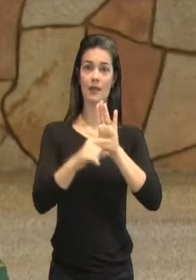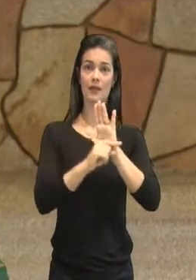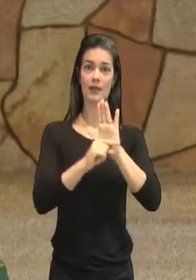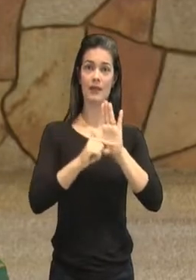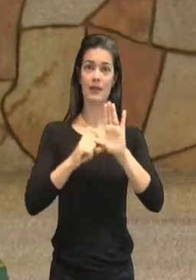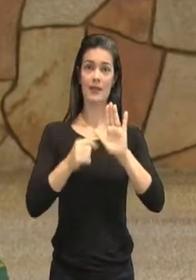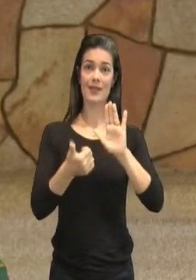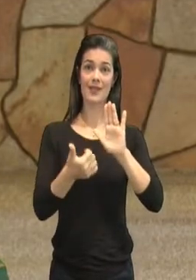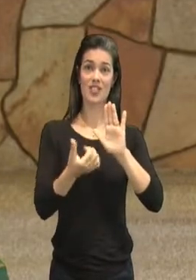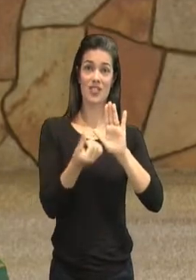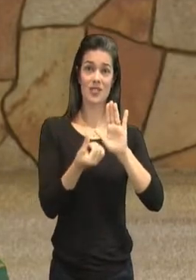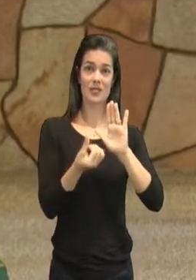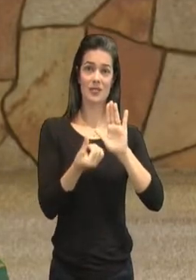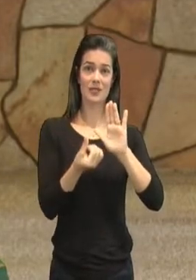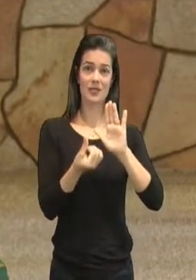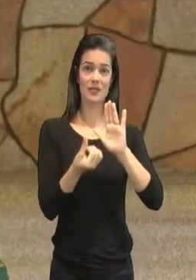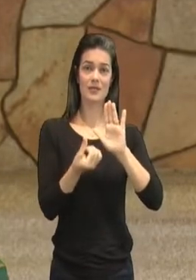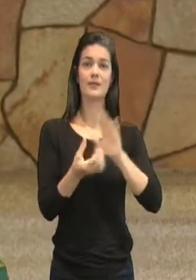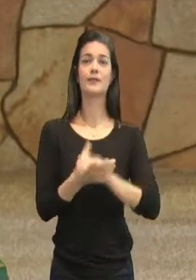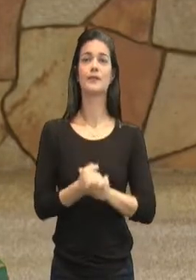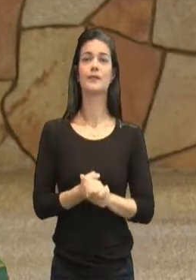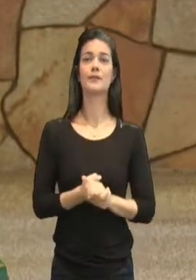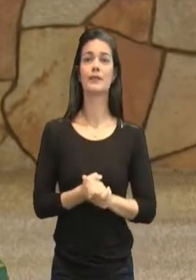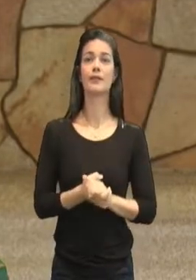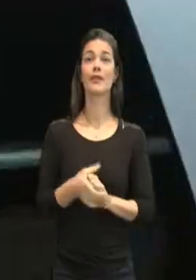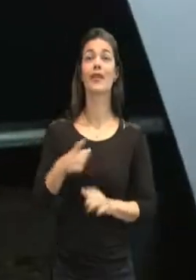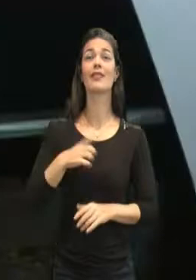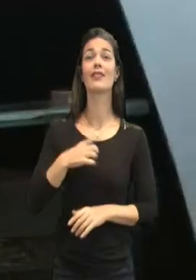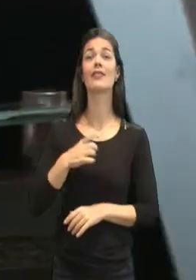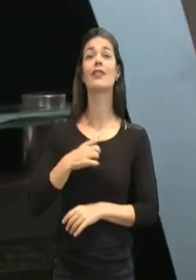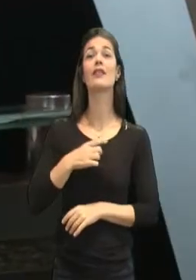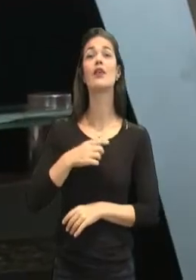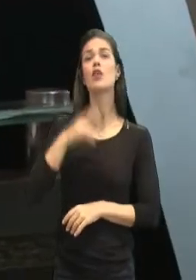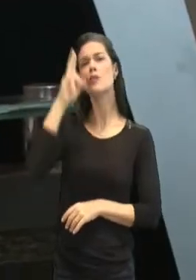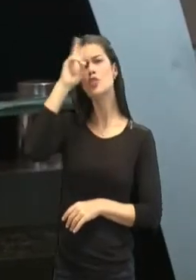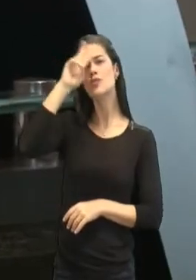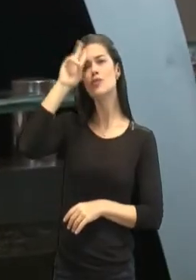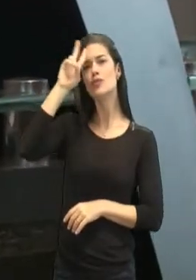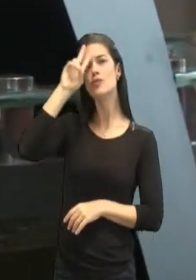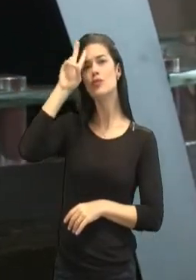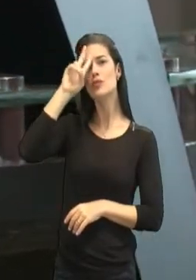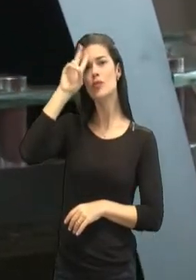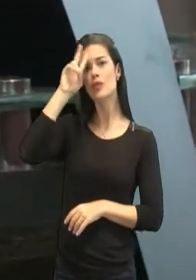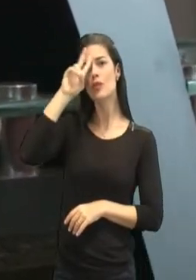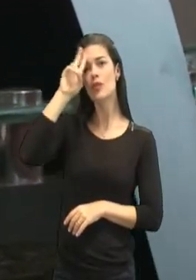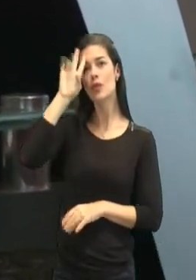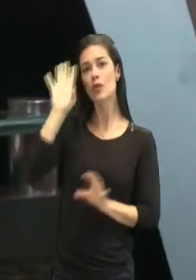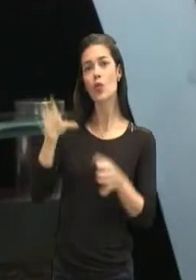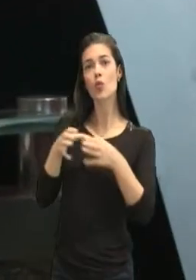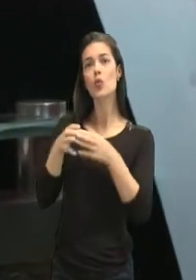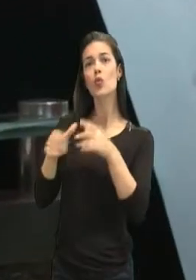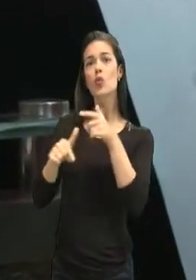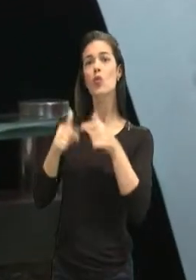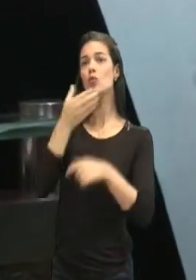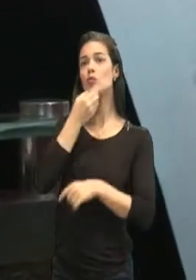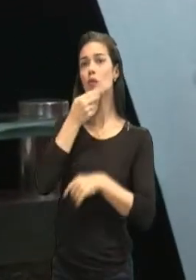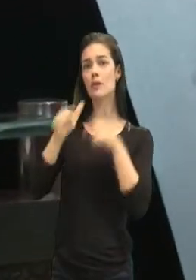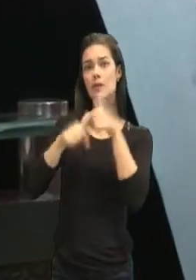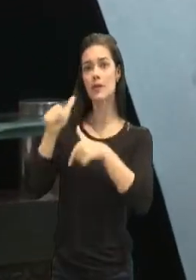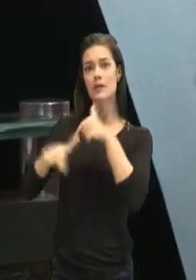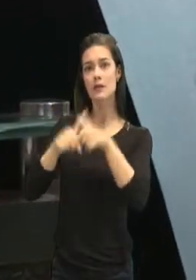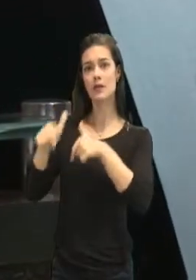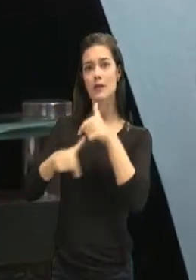verso 16, nós temos uma parábola, a parábola dos trabalhadores na